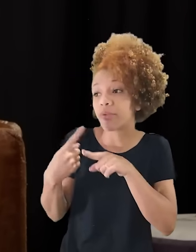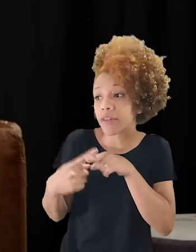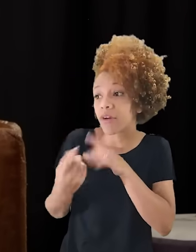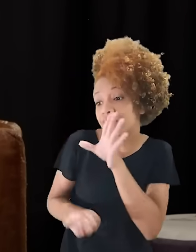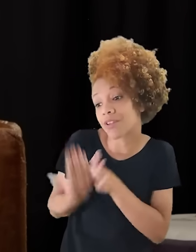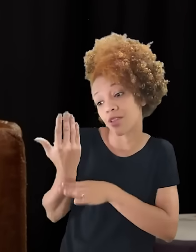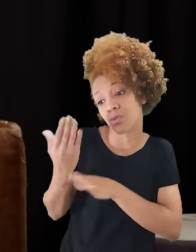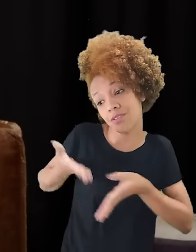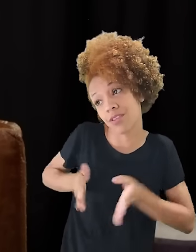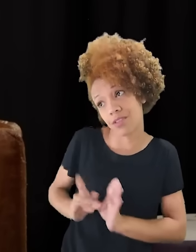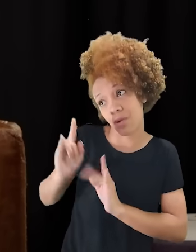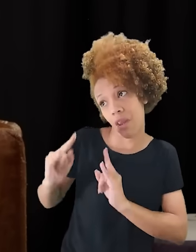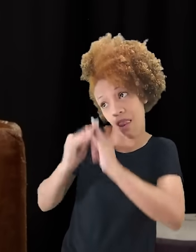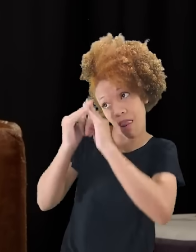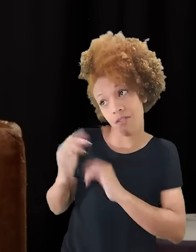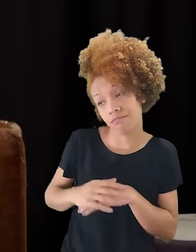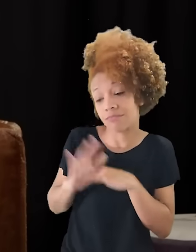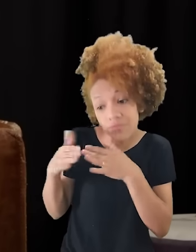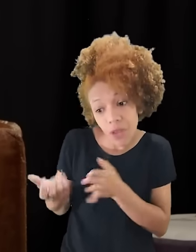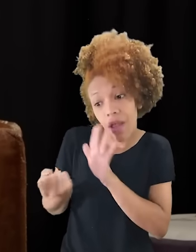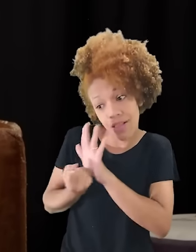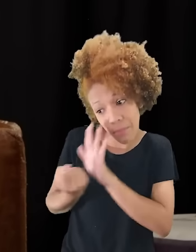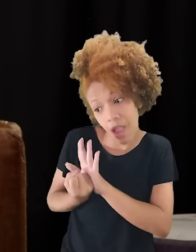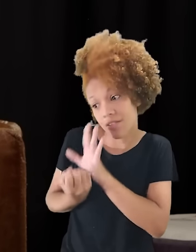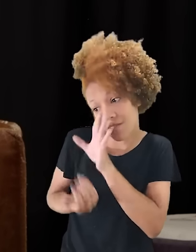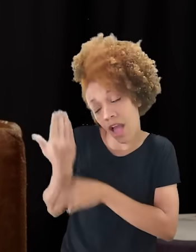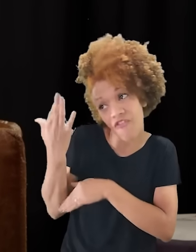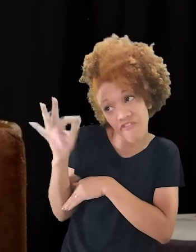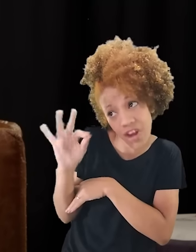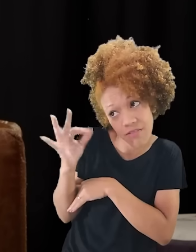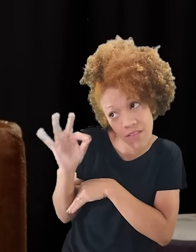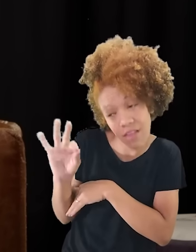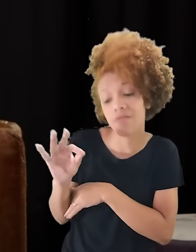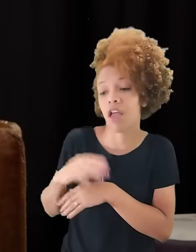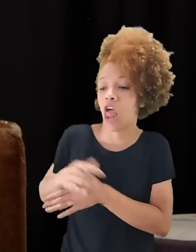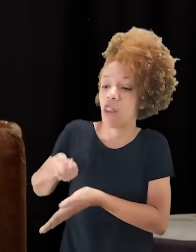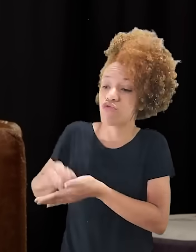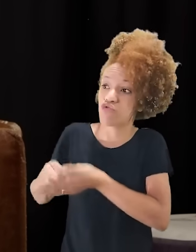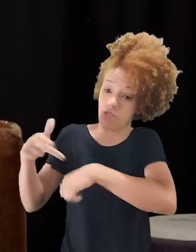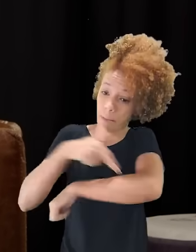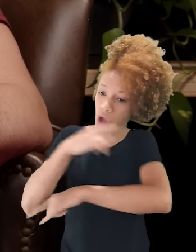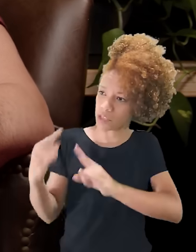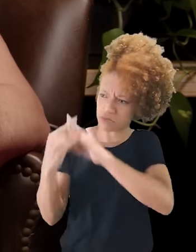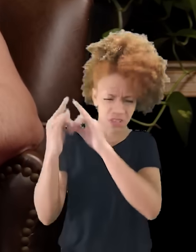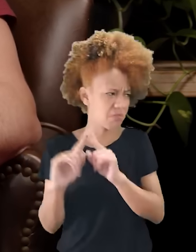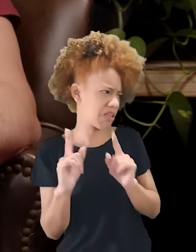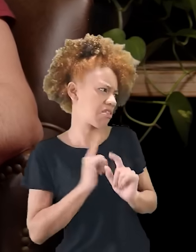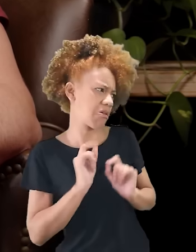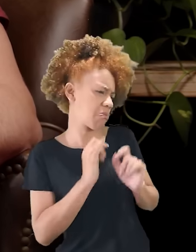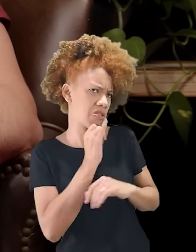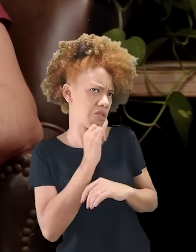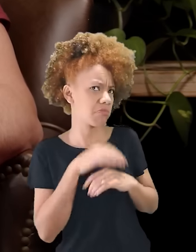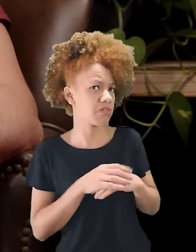das marcas nasceram lá né então consequentemente as marcas que são francesas elas ditam a moda em Paris Mas tem alguma coisa de